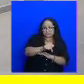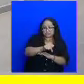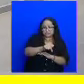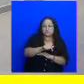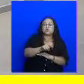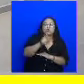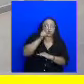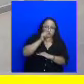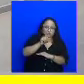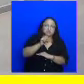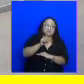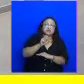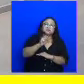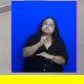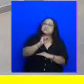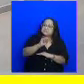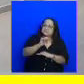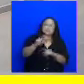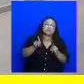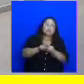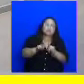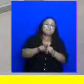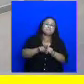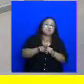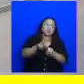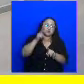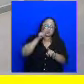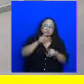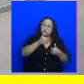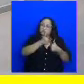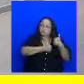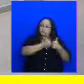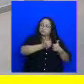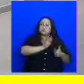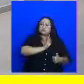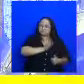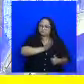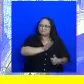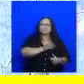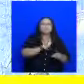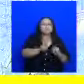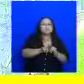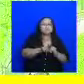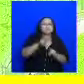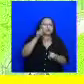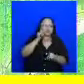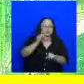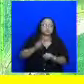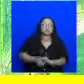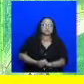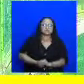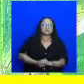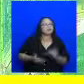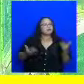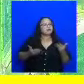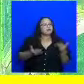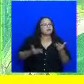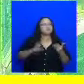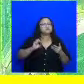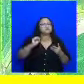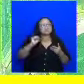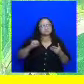coração, também leva prêmio na Time Mania. Vamos lá, bolas posicionadas. Agora sim,